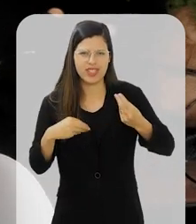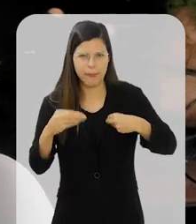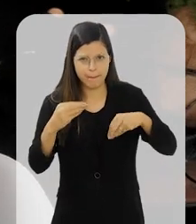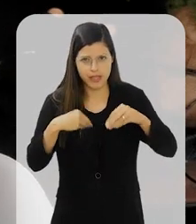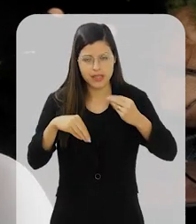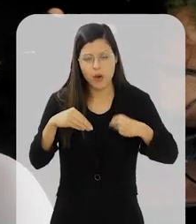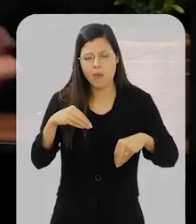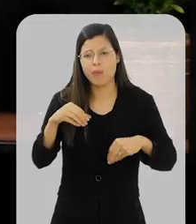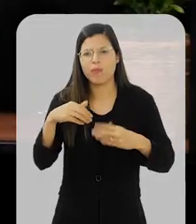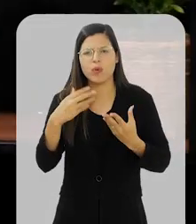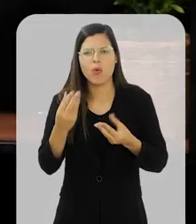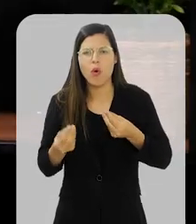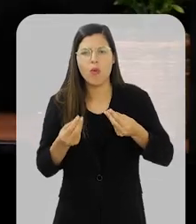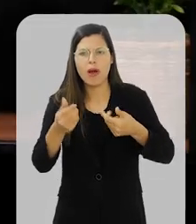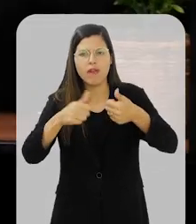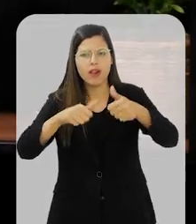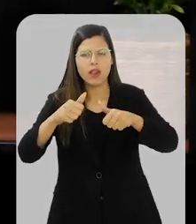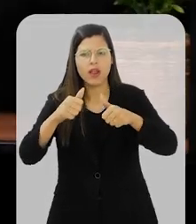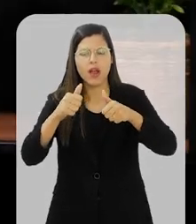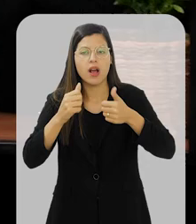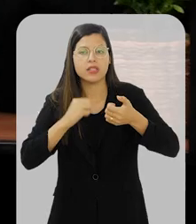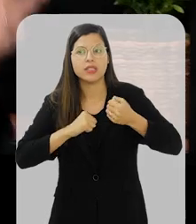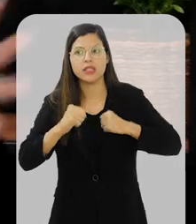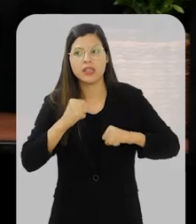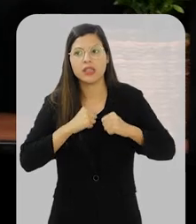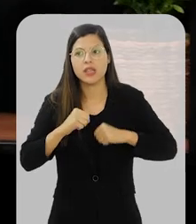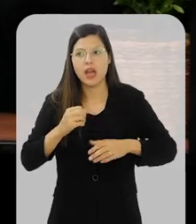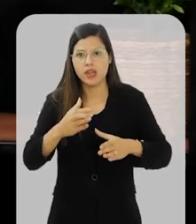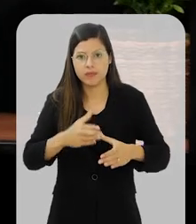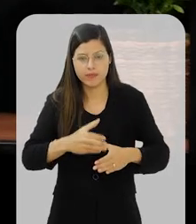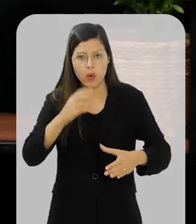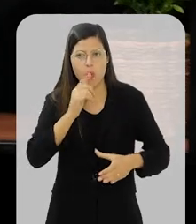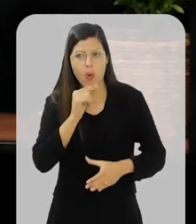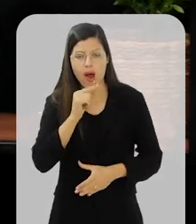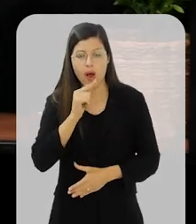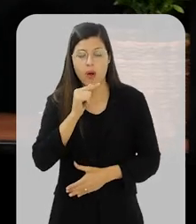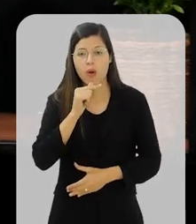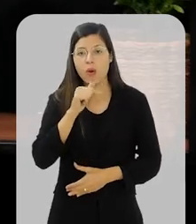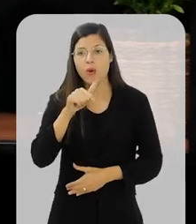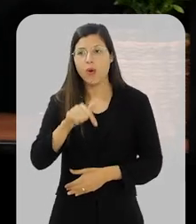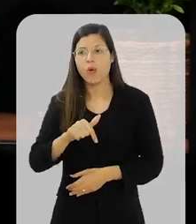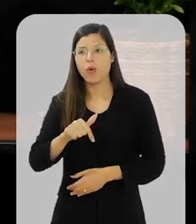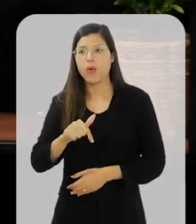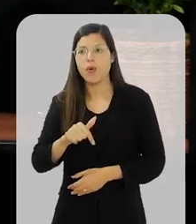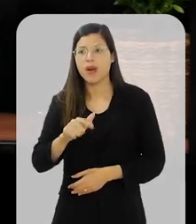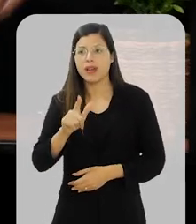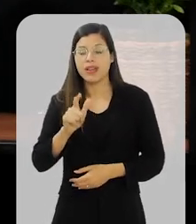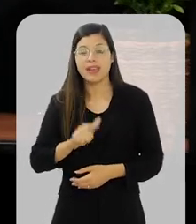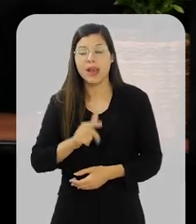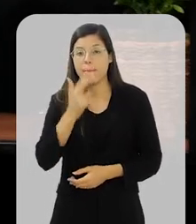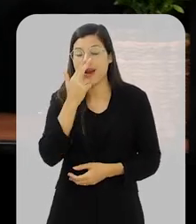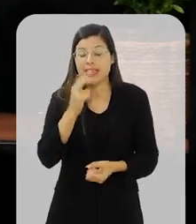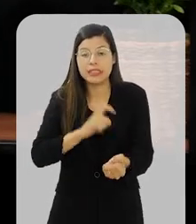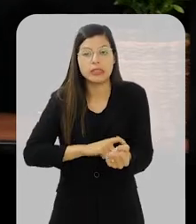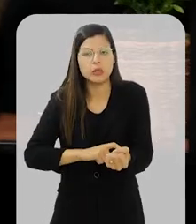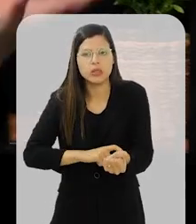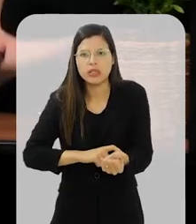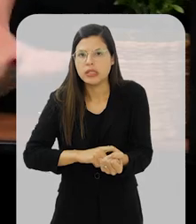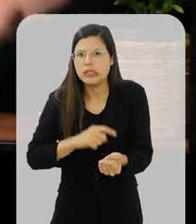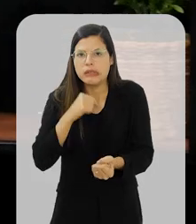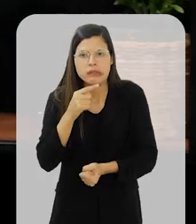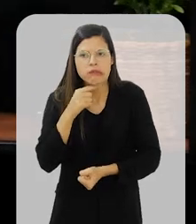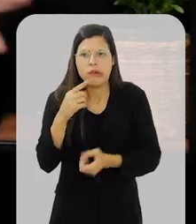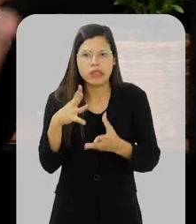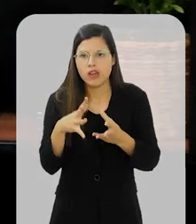como que a gente pode avaliar a ansiedade nesse teste, né? A gente coloca ele num cilindro com água, que é um estresse inescapável, né? Ele não consegue